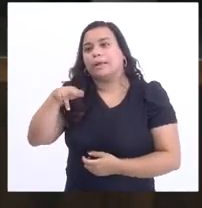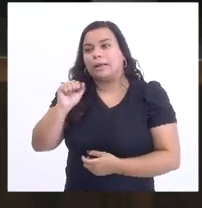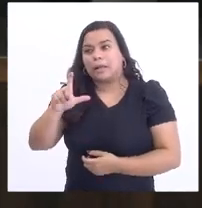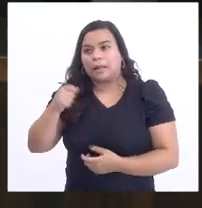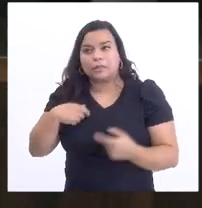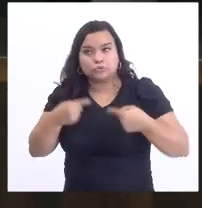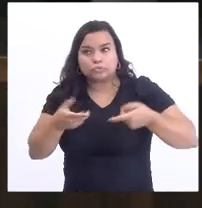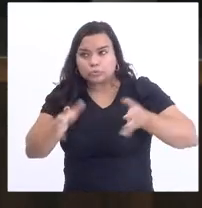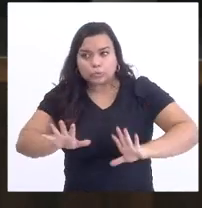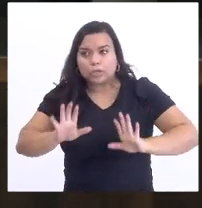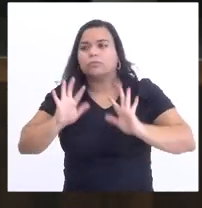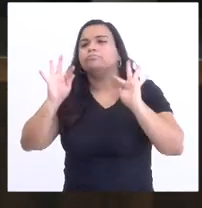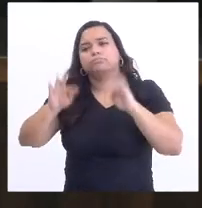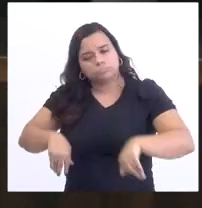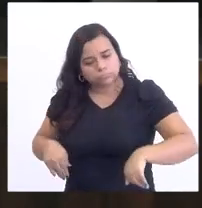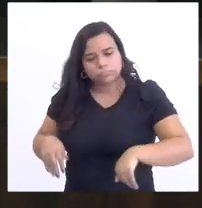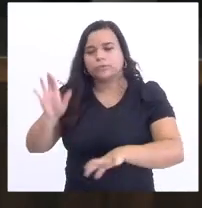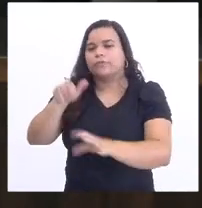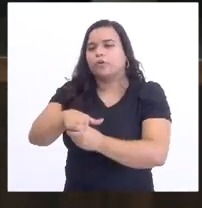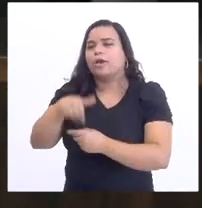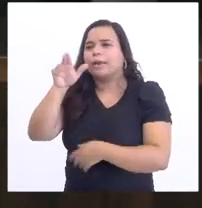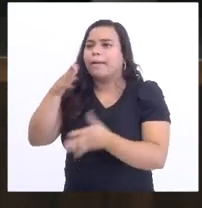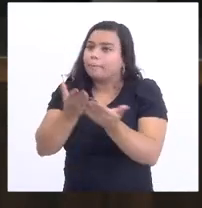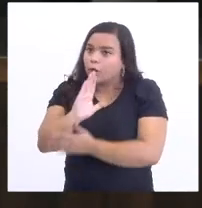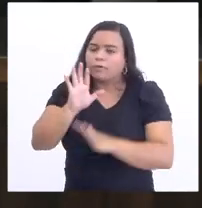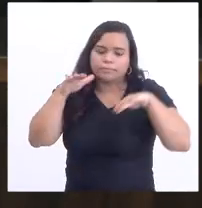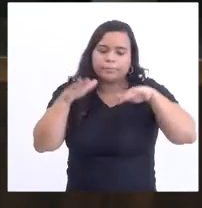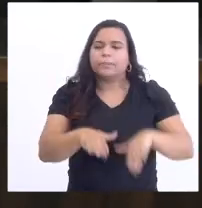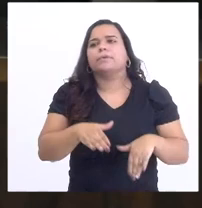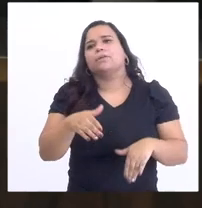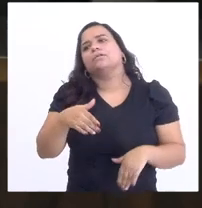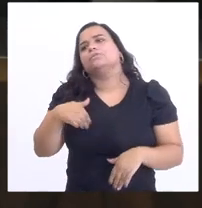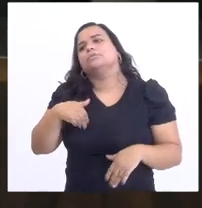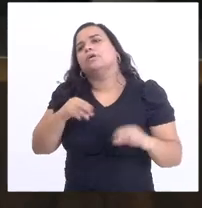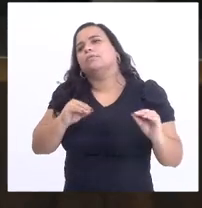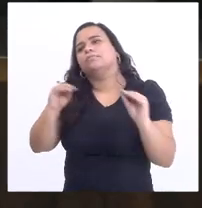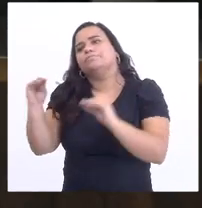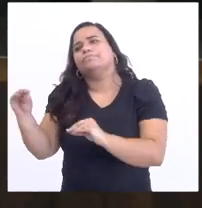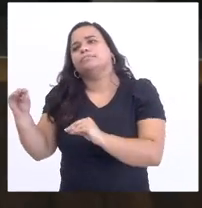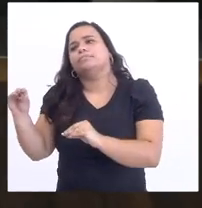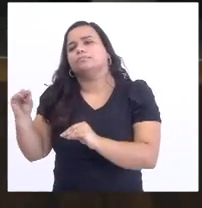discussão, em votação, se os que aprovam permaneçam como estão aprovados, vai à promulgação.